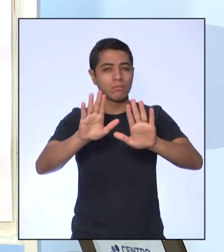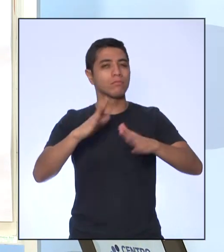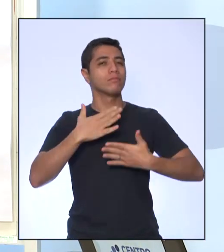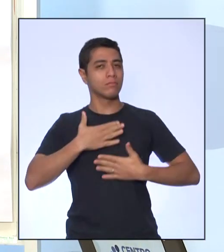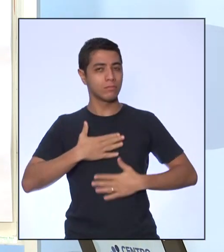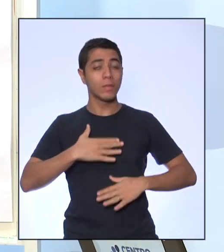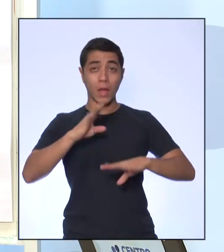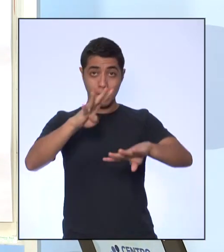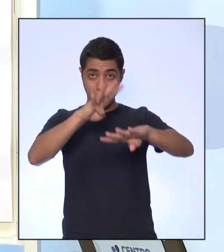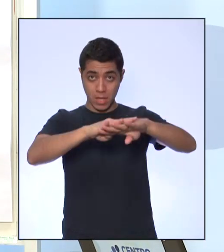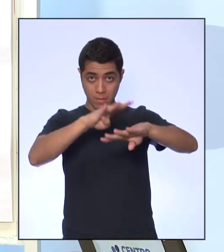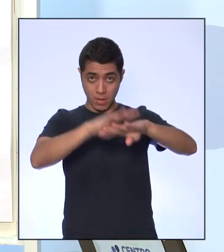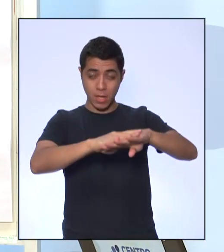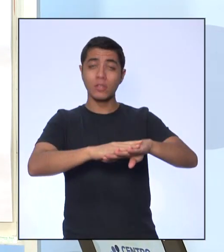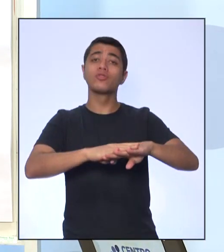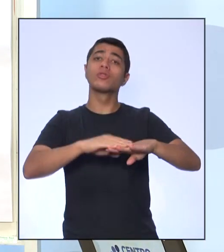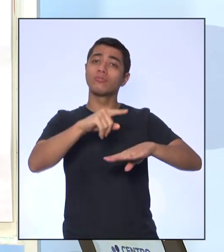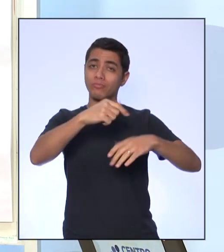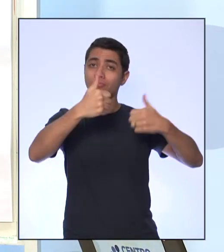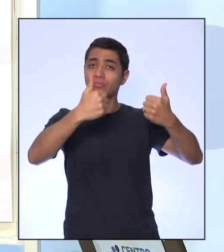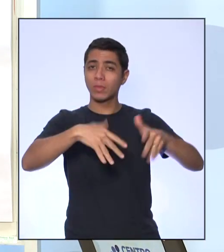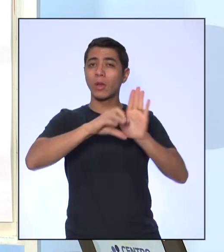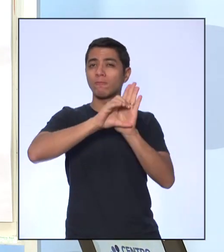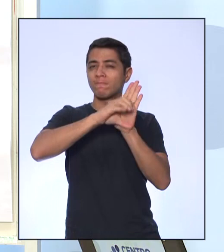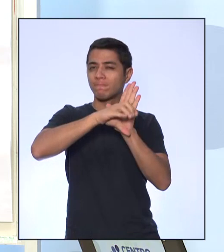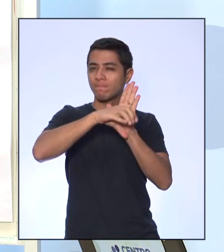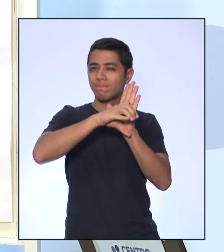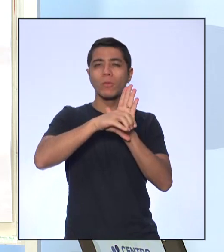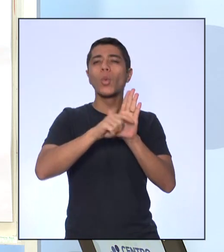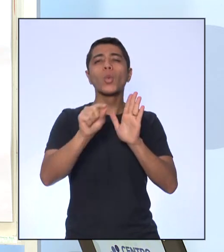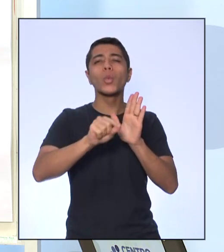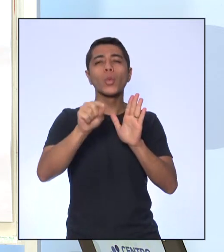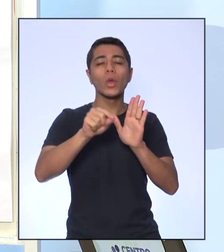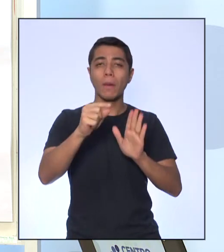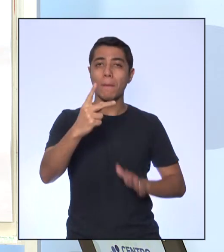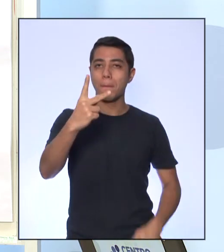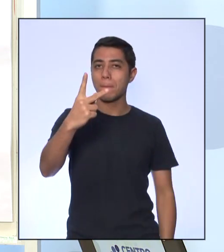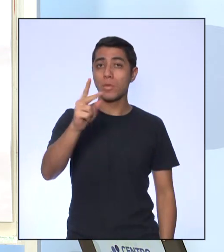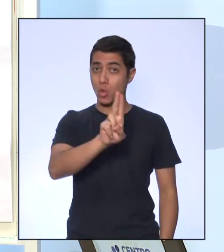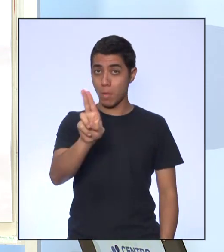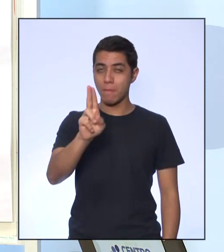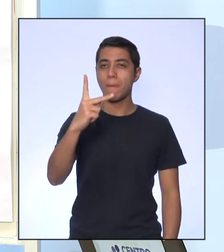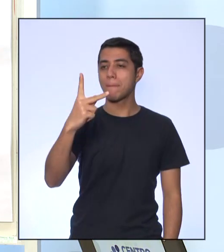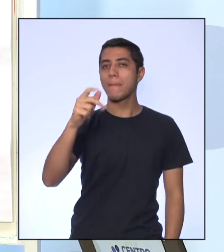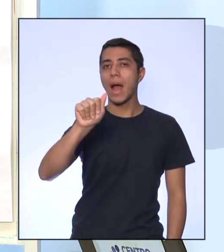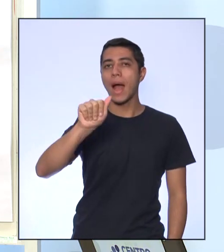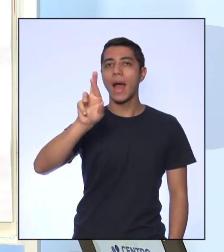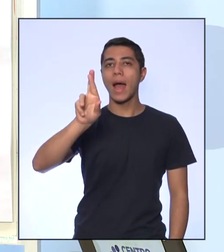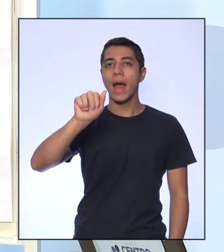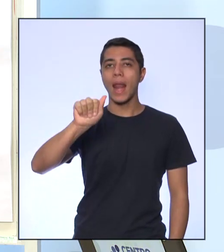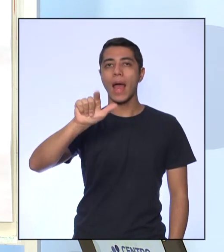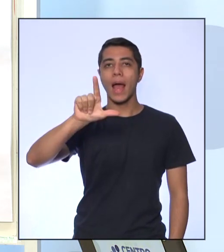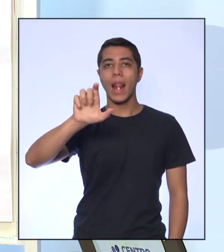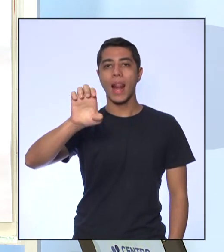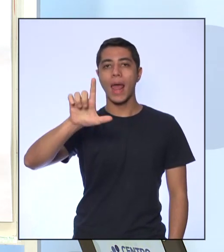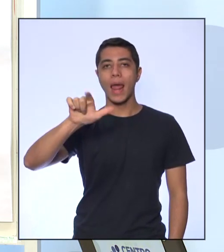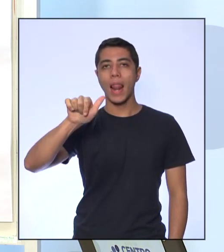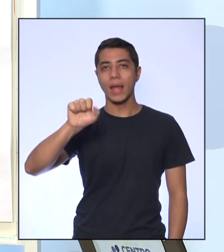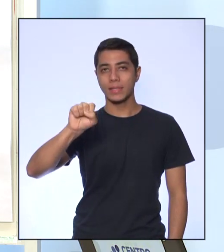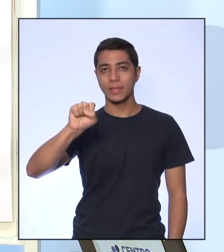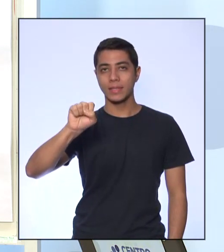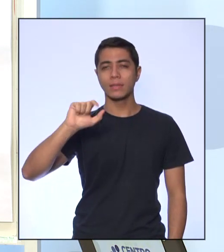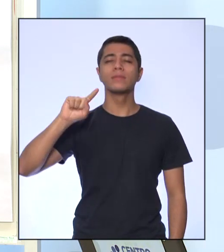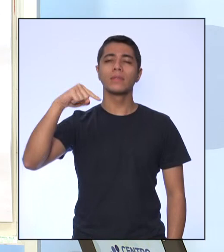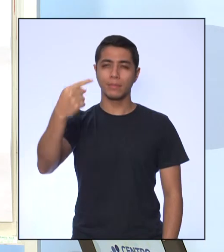paralelas vocês vão ver isso na terceira série né vocês vão enxergar isso um pouquinho melhor na terceira série mas as paralelas